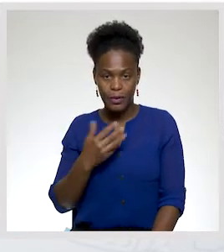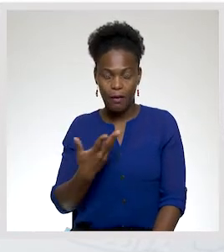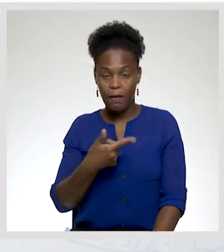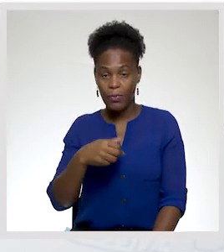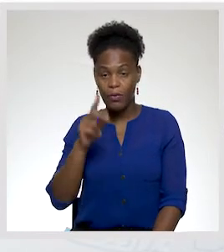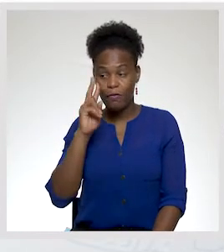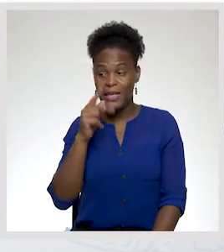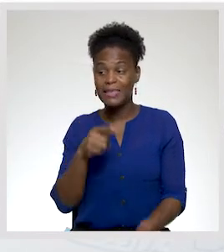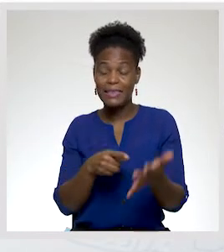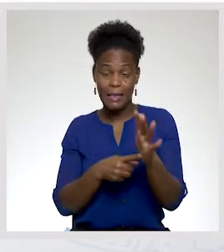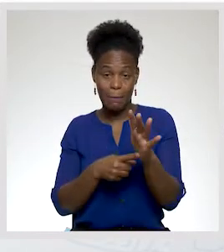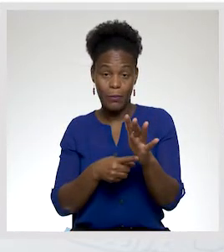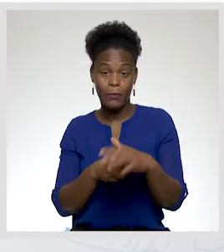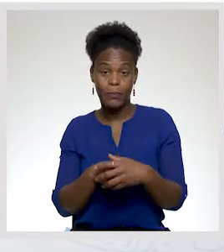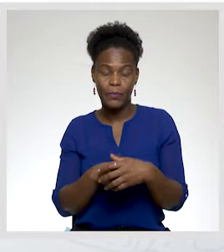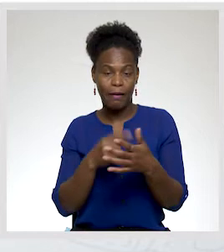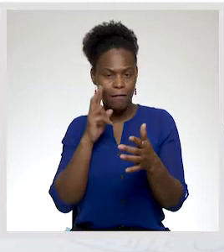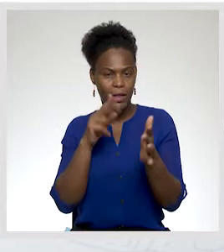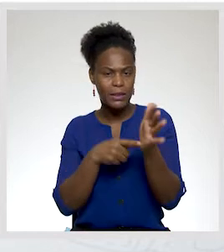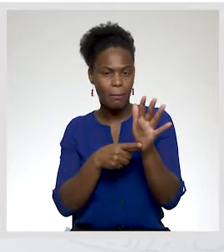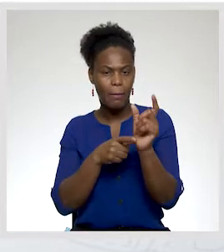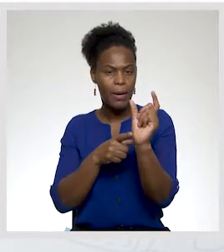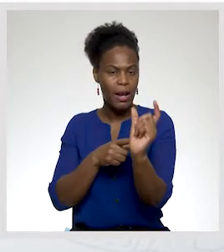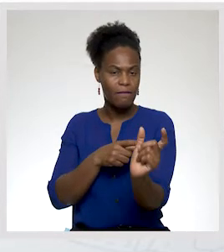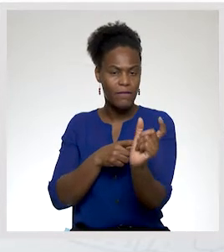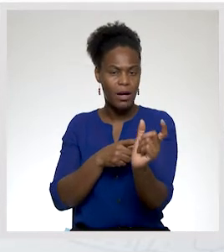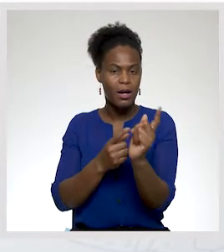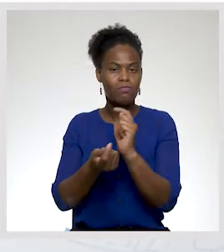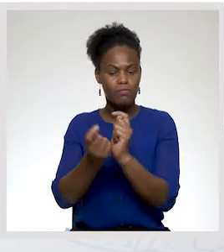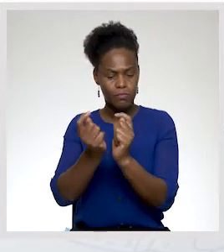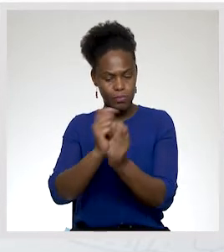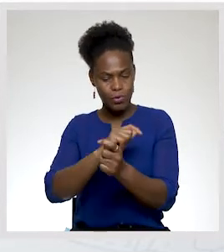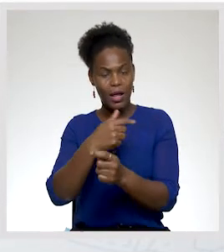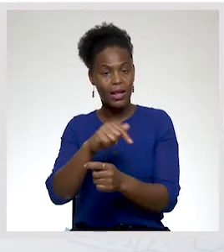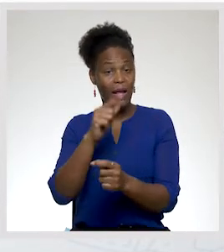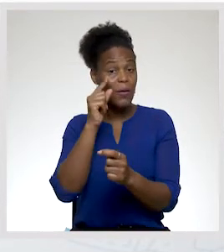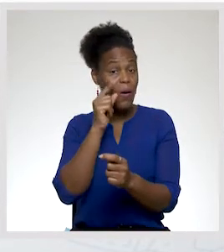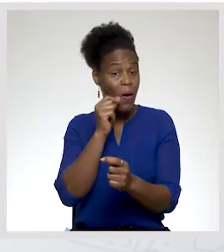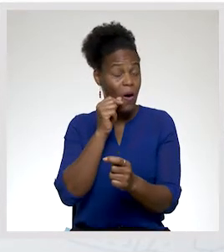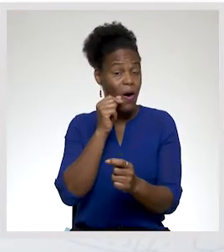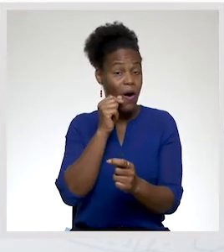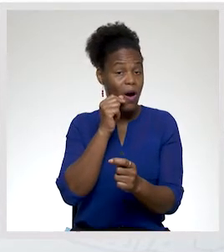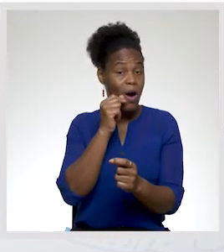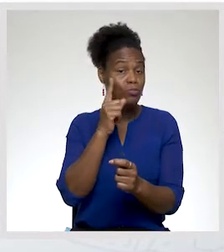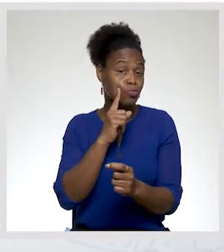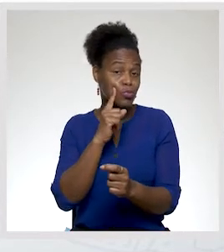exemplo de palavras que mudam em gênero e